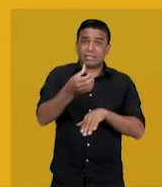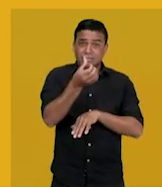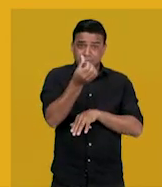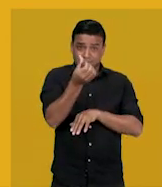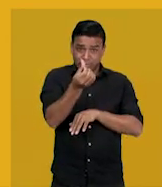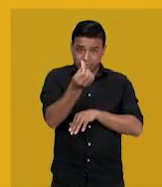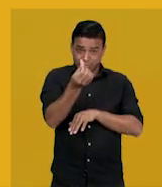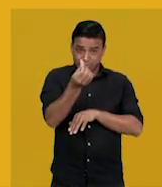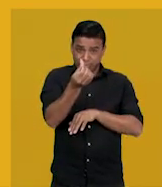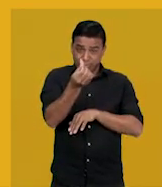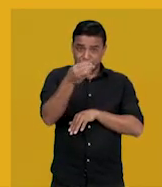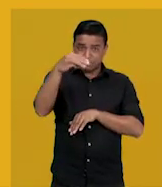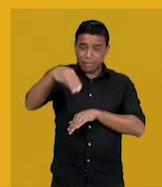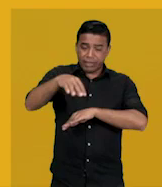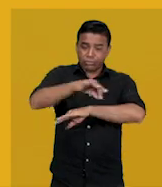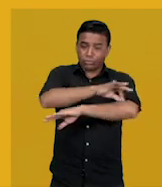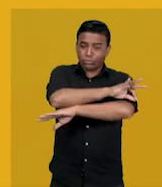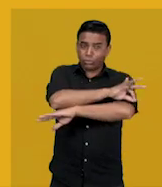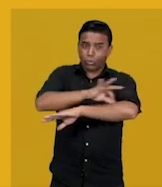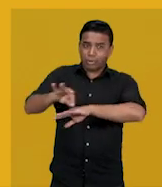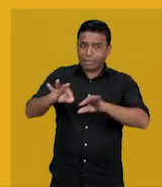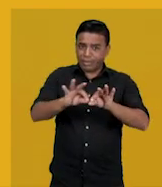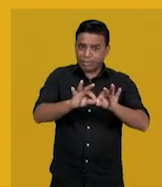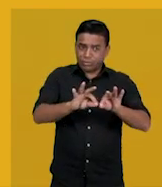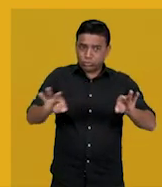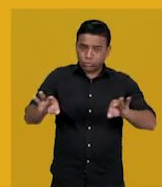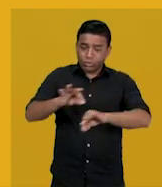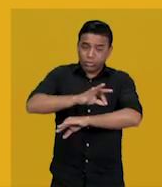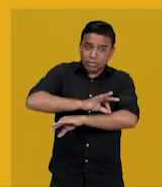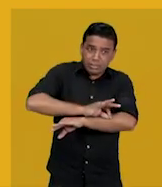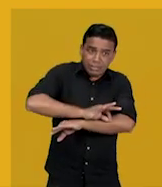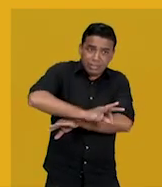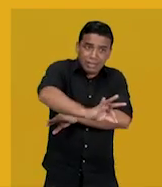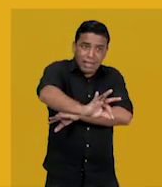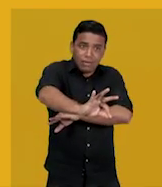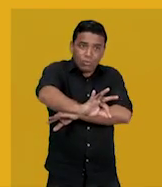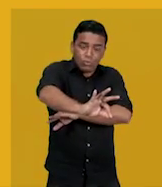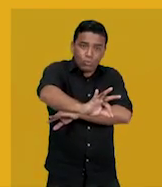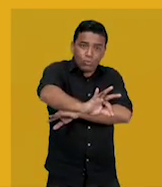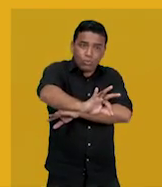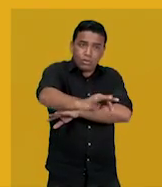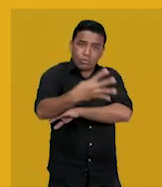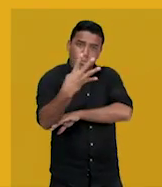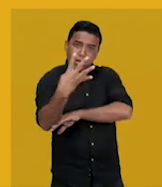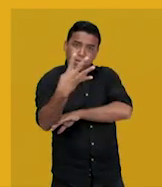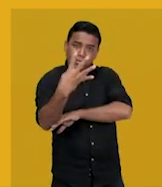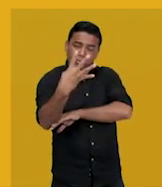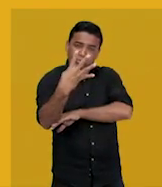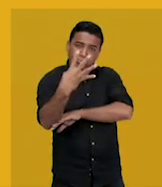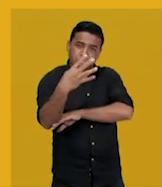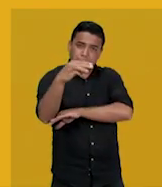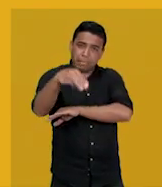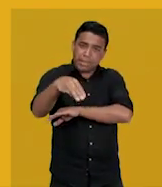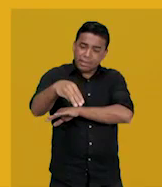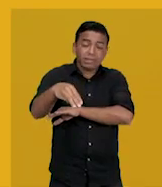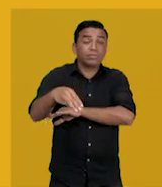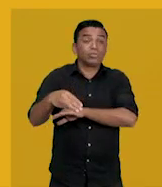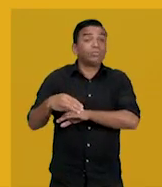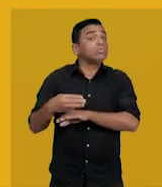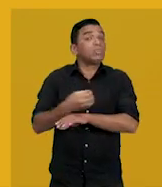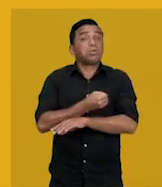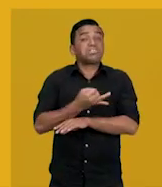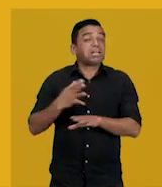de comprimento, 4 metros de largura, sabendo que sua capacidade máxima é